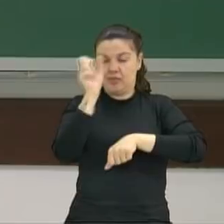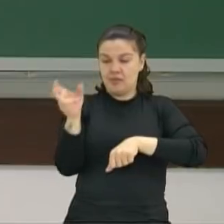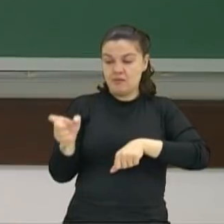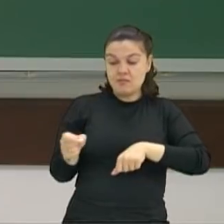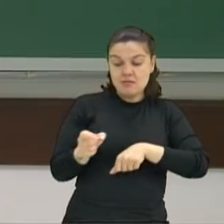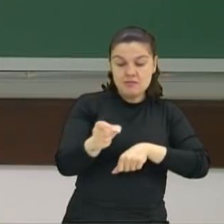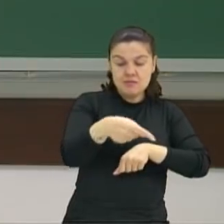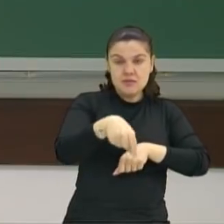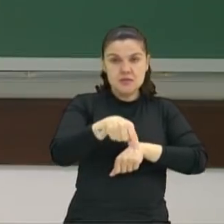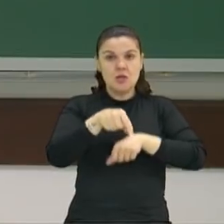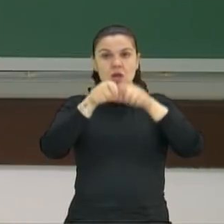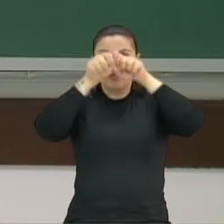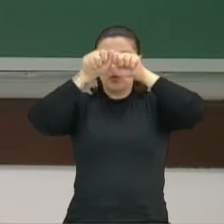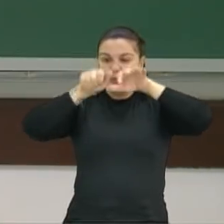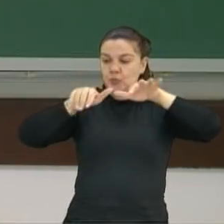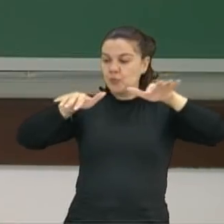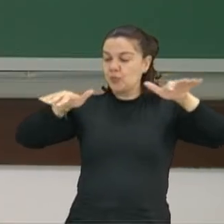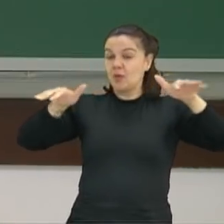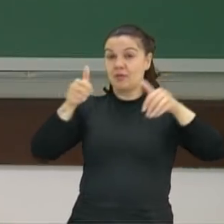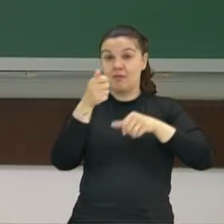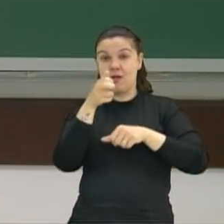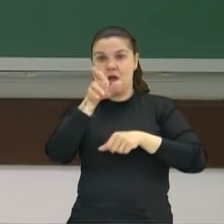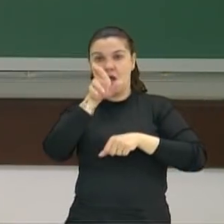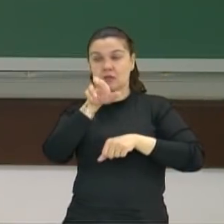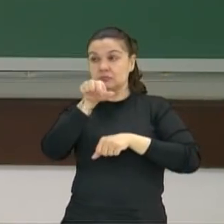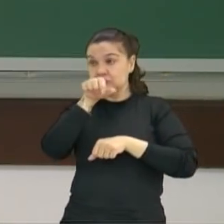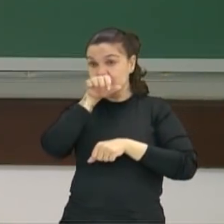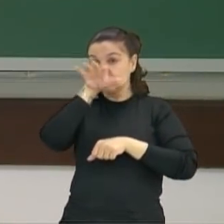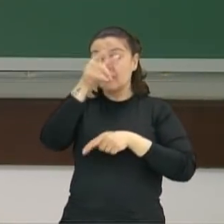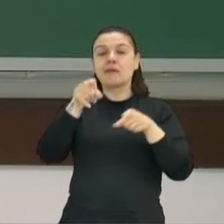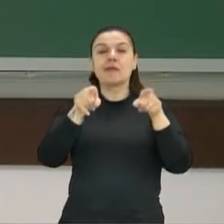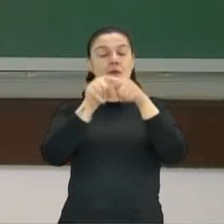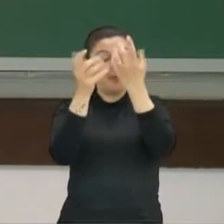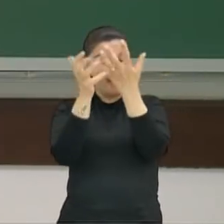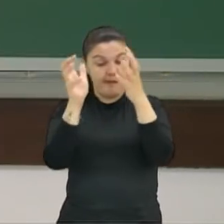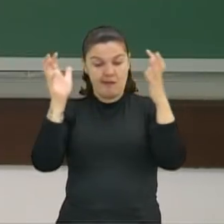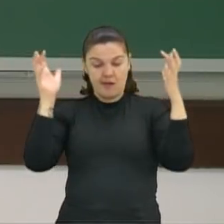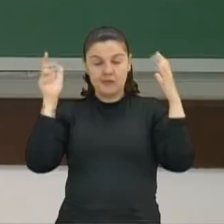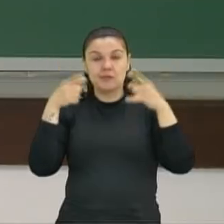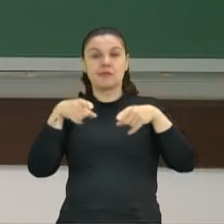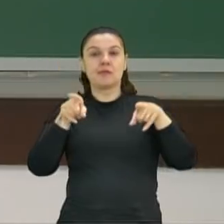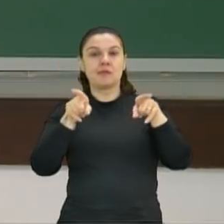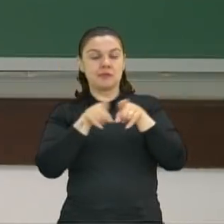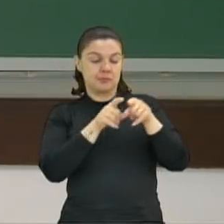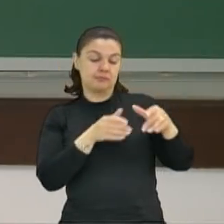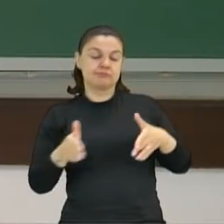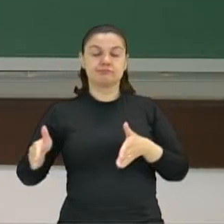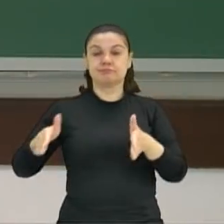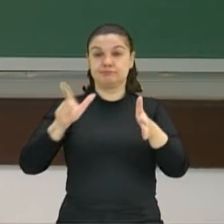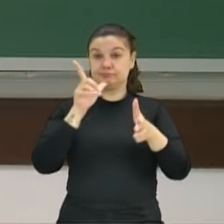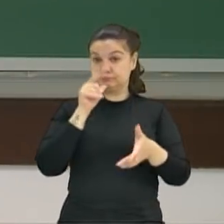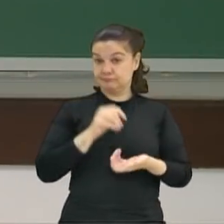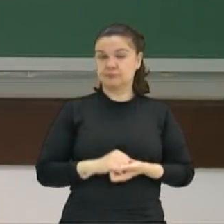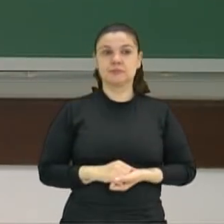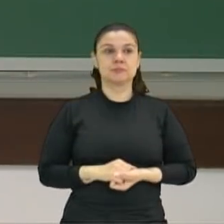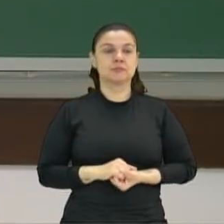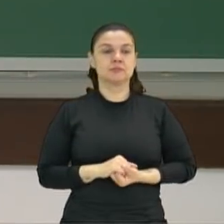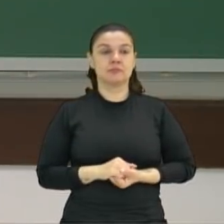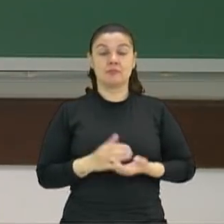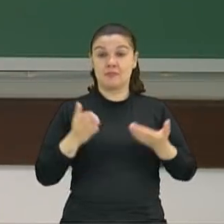ar. Então ele chega até mesmo nas matas e chega também nos corpos d'água.